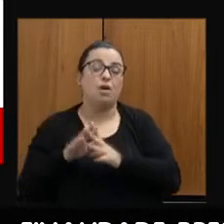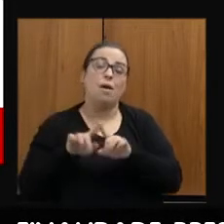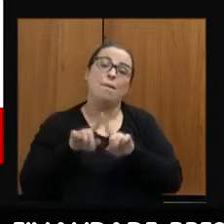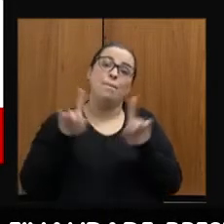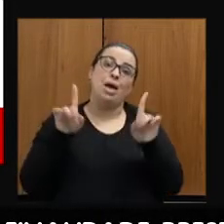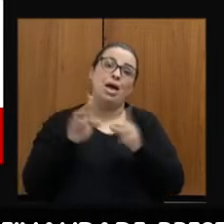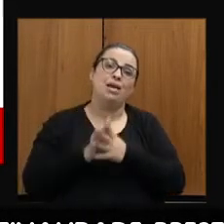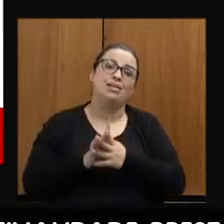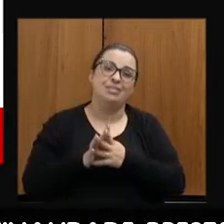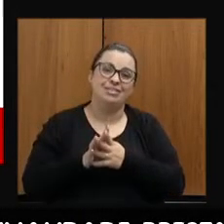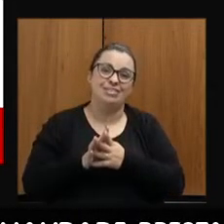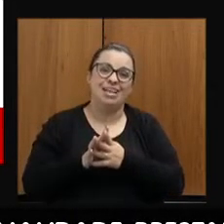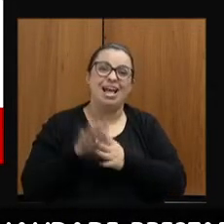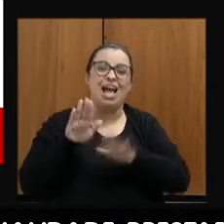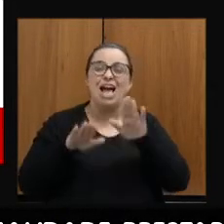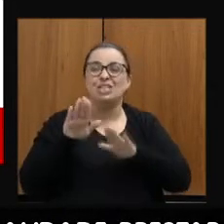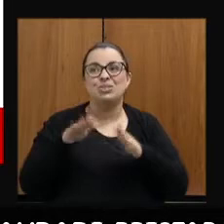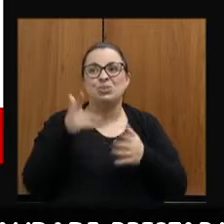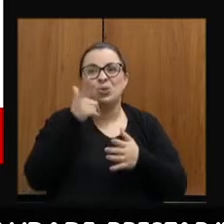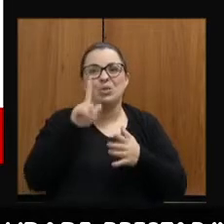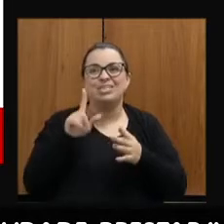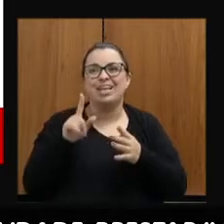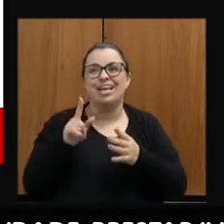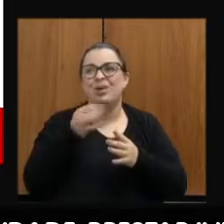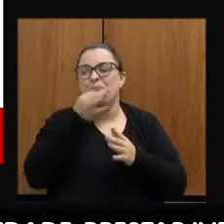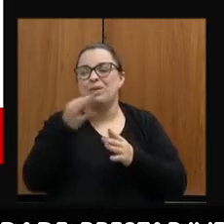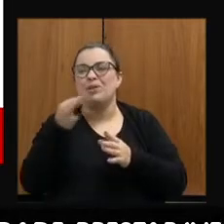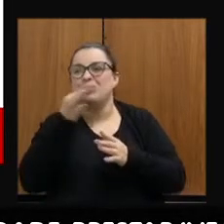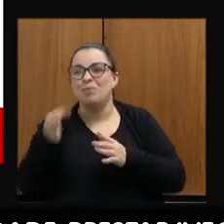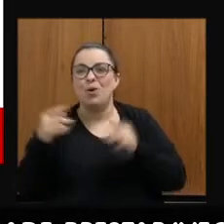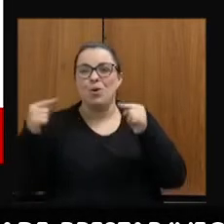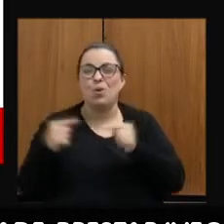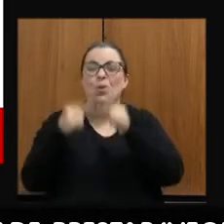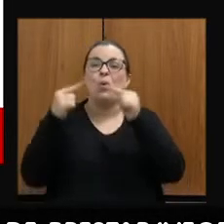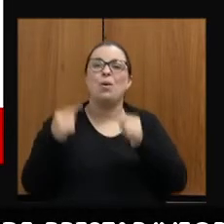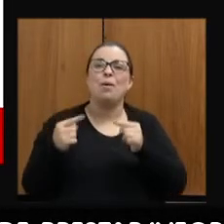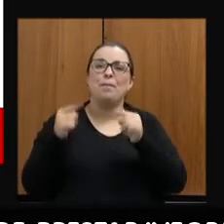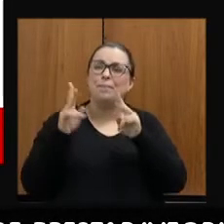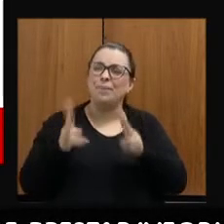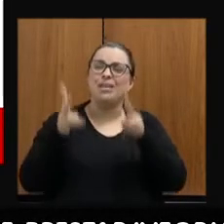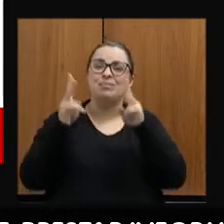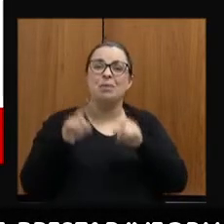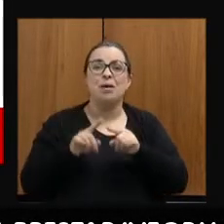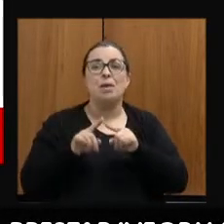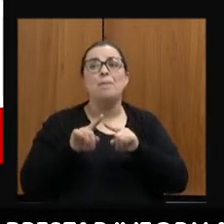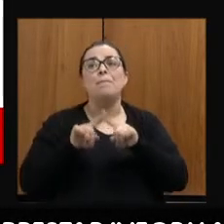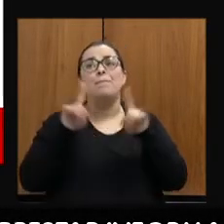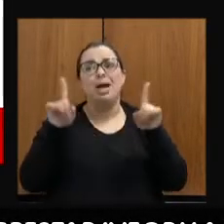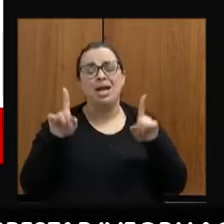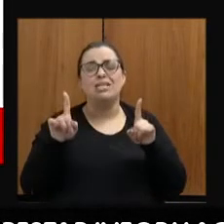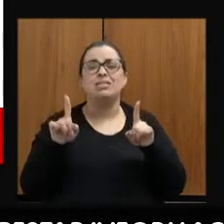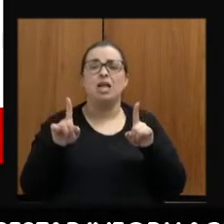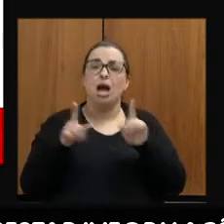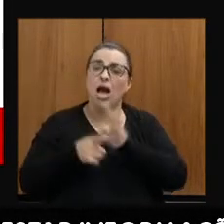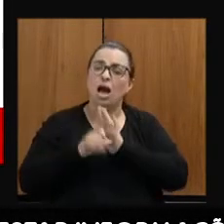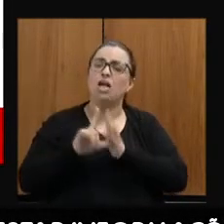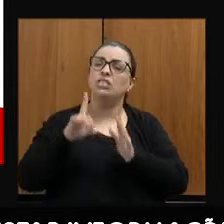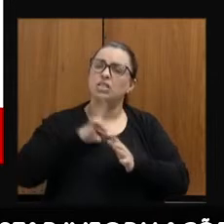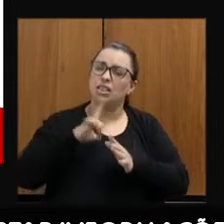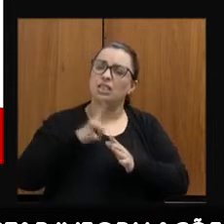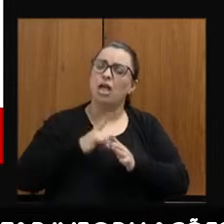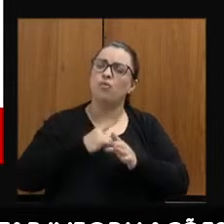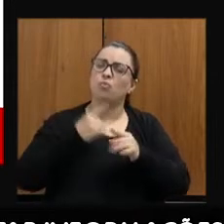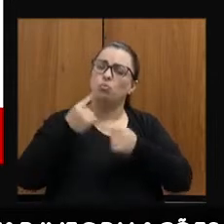a vão ter uma em termos da discussão mas é que foi um processo muito de alongado muito construído e que a nossa decisão